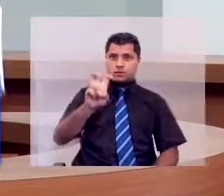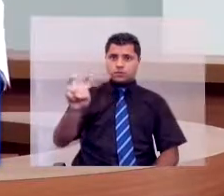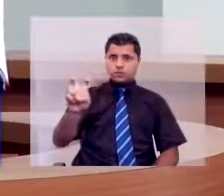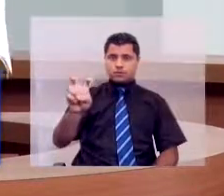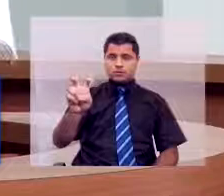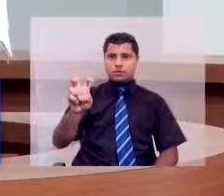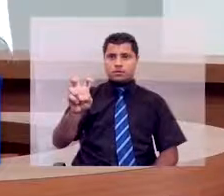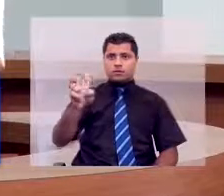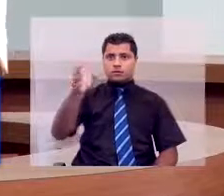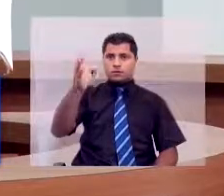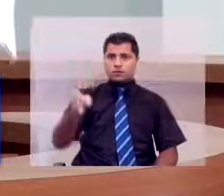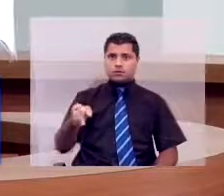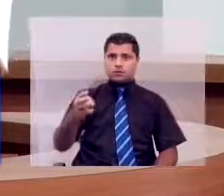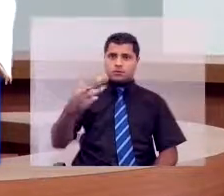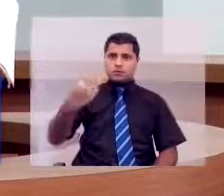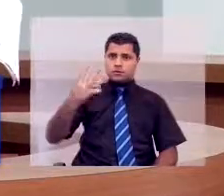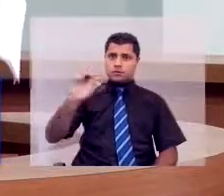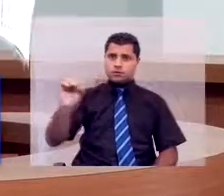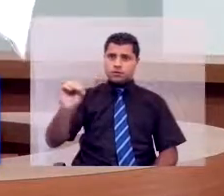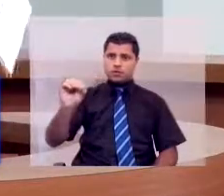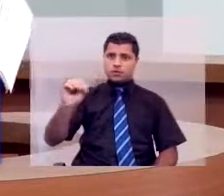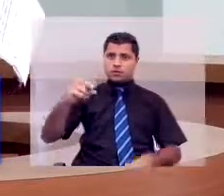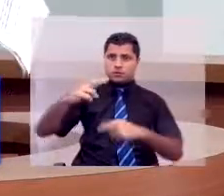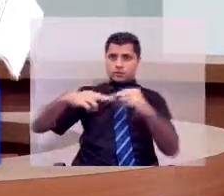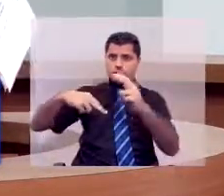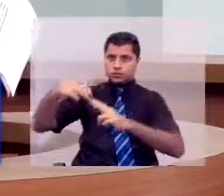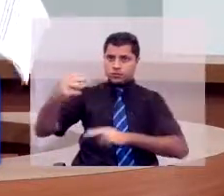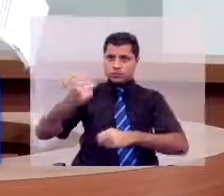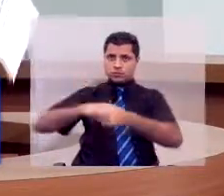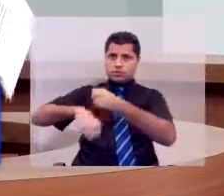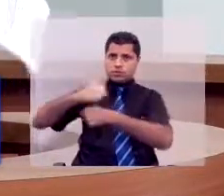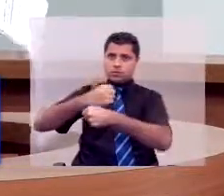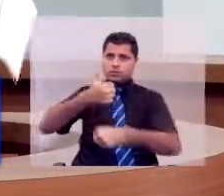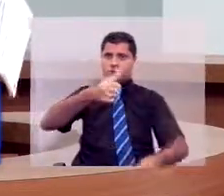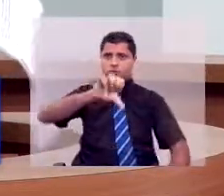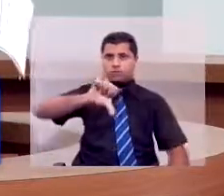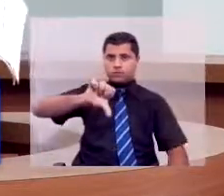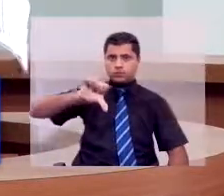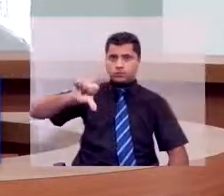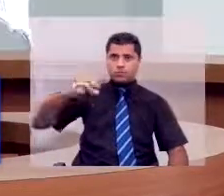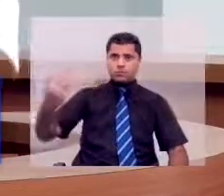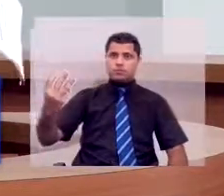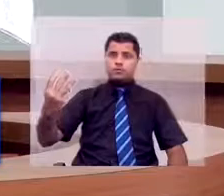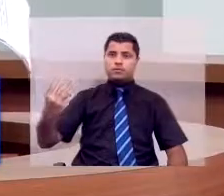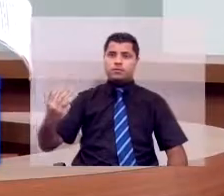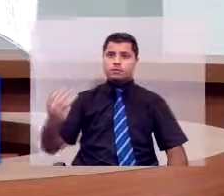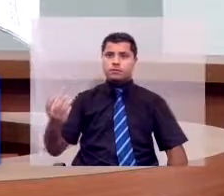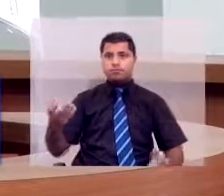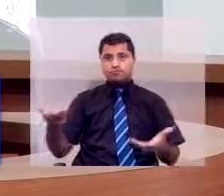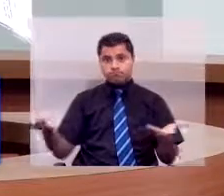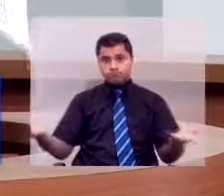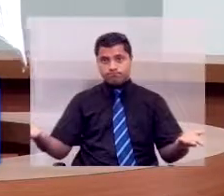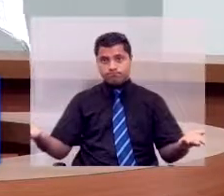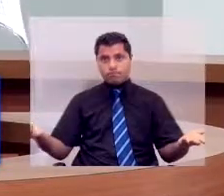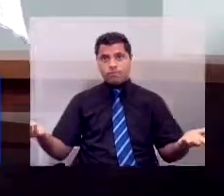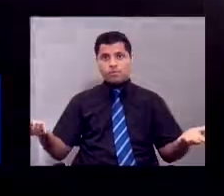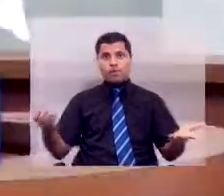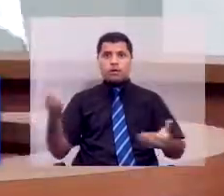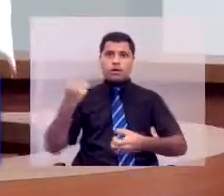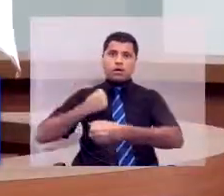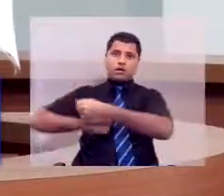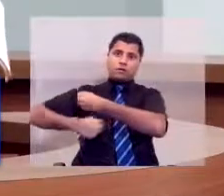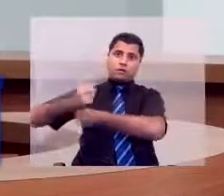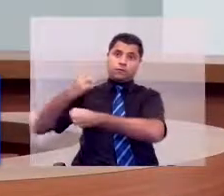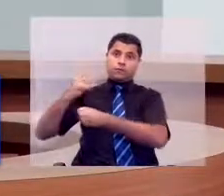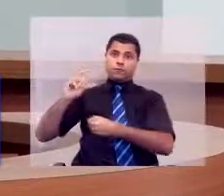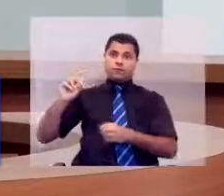4.355, de 30 de junho de 1993. Portanto, há quase 20